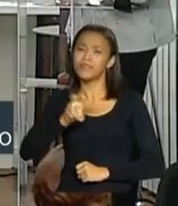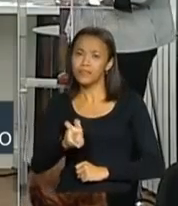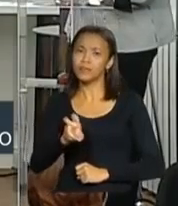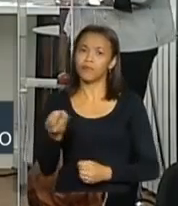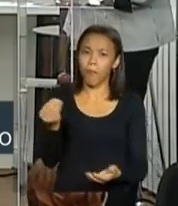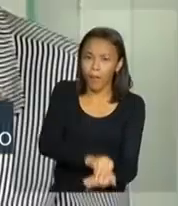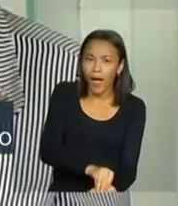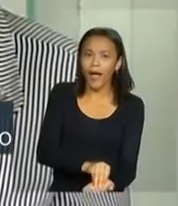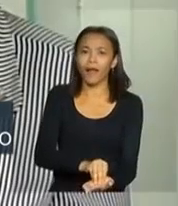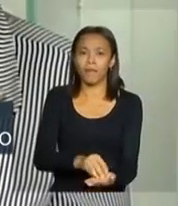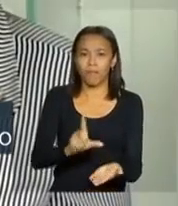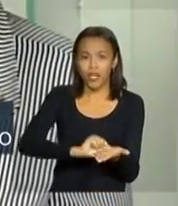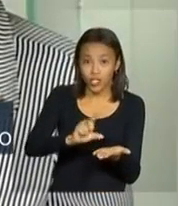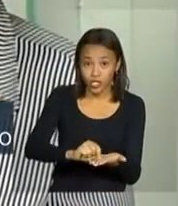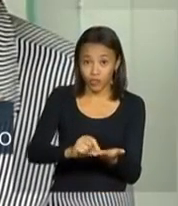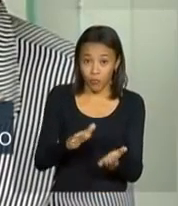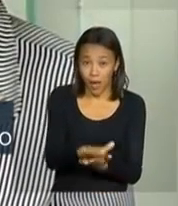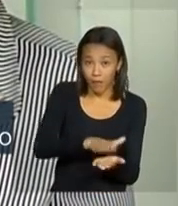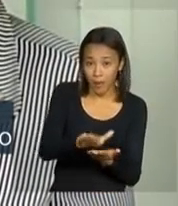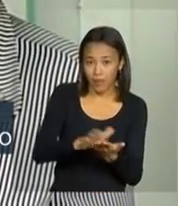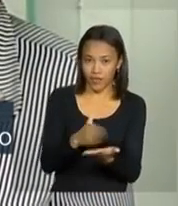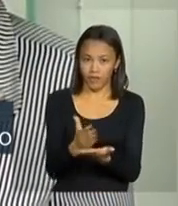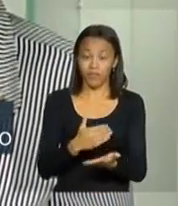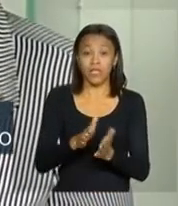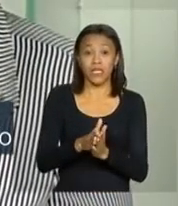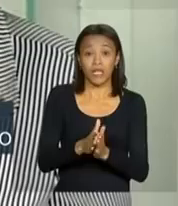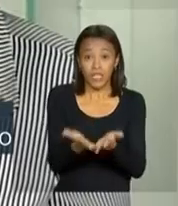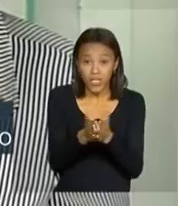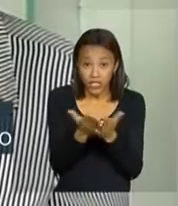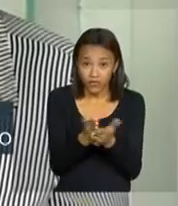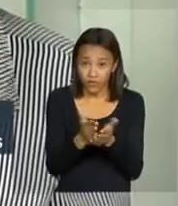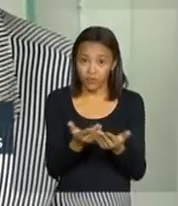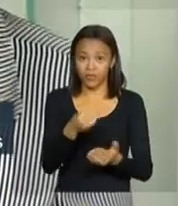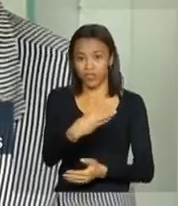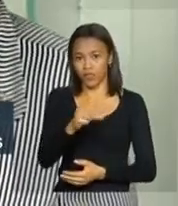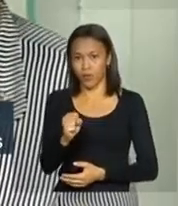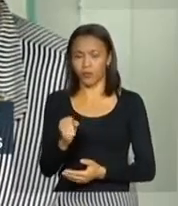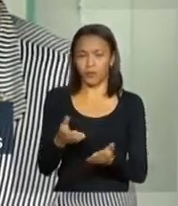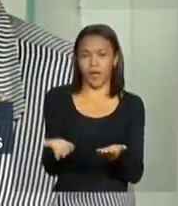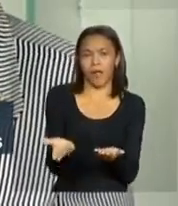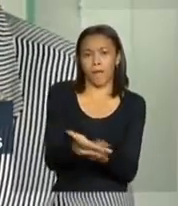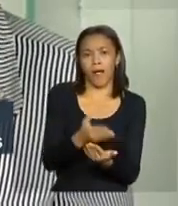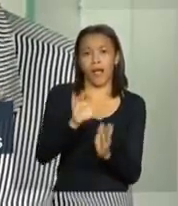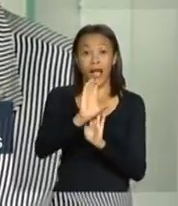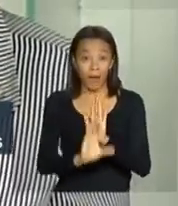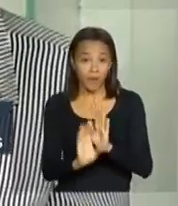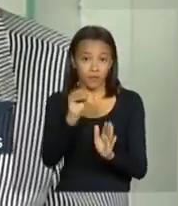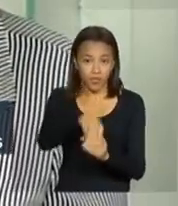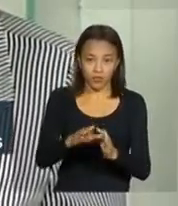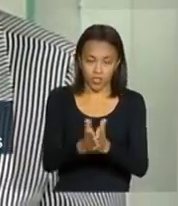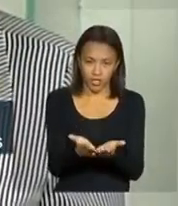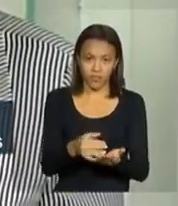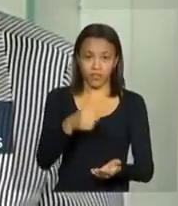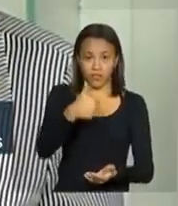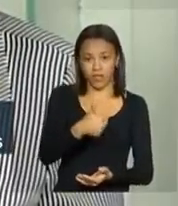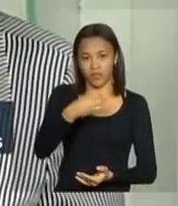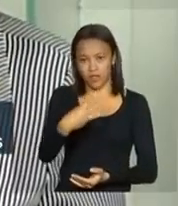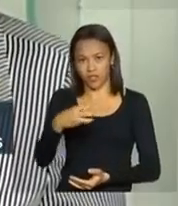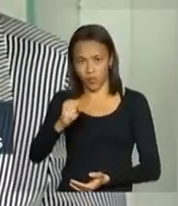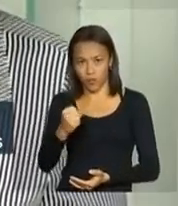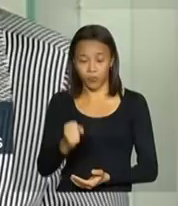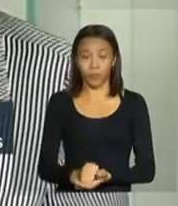indexadas. Livros, 38. Capítulos de livros, 138. Publicações em anais